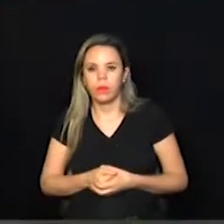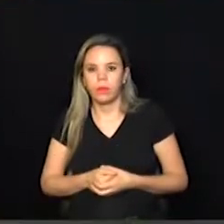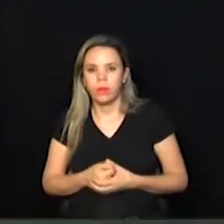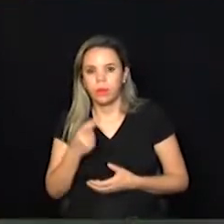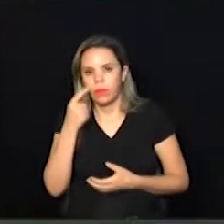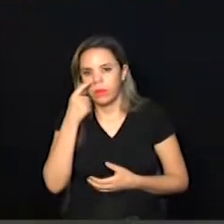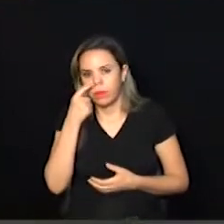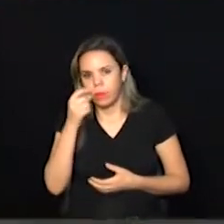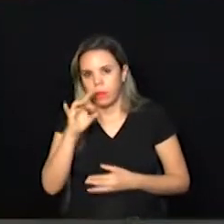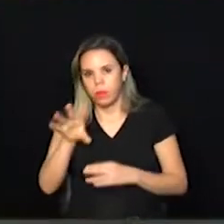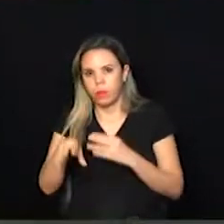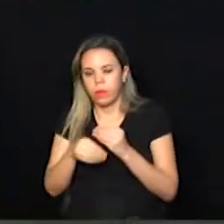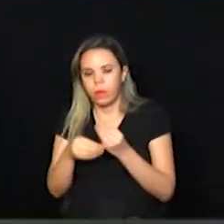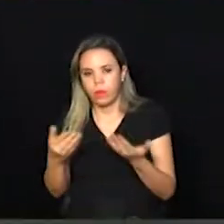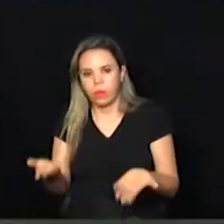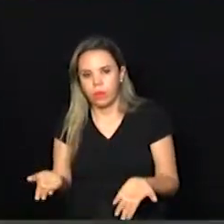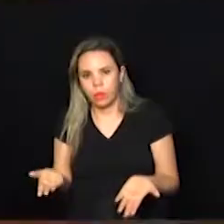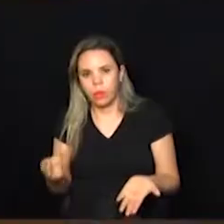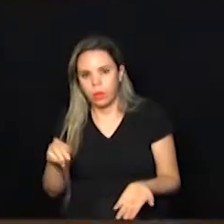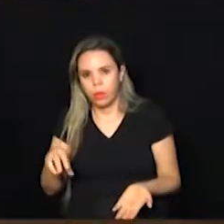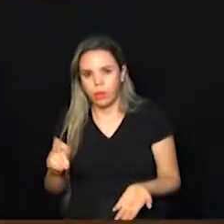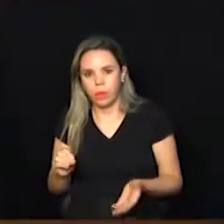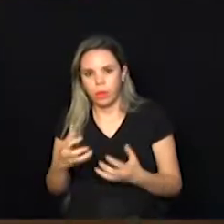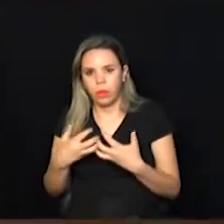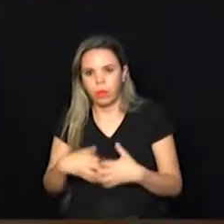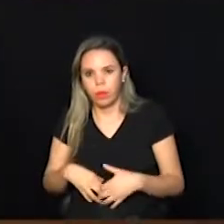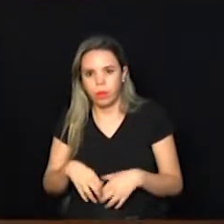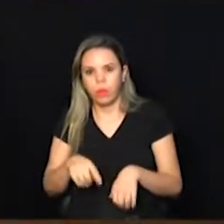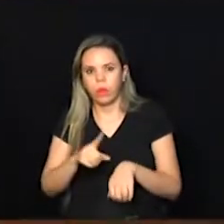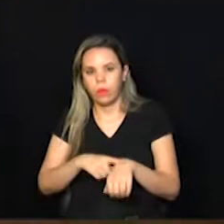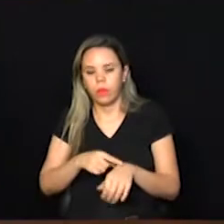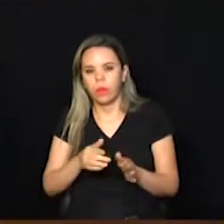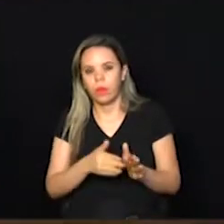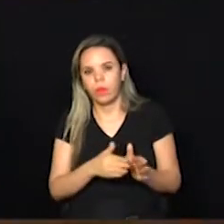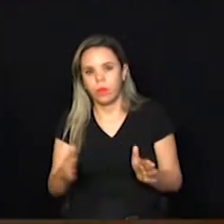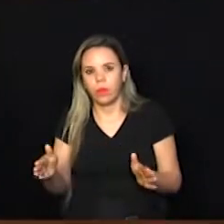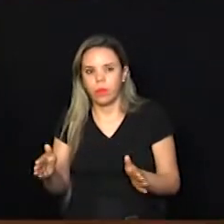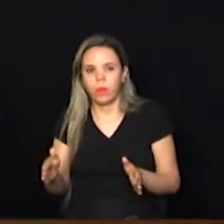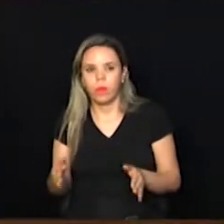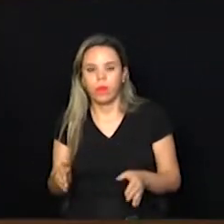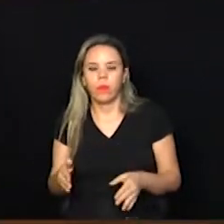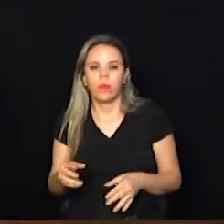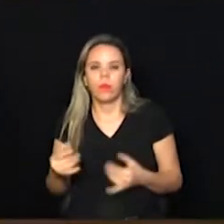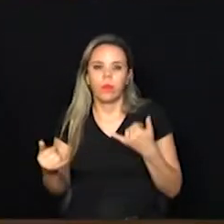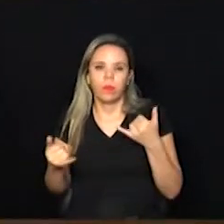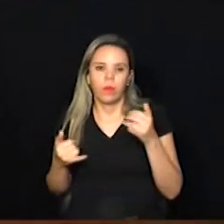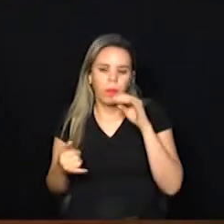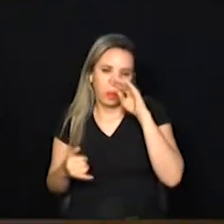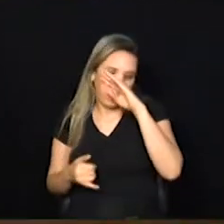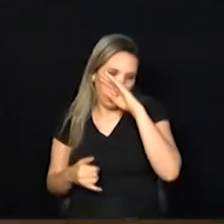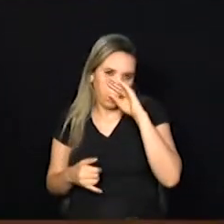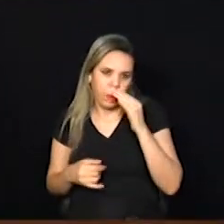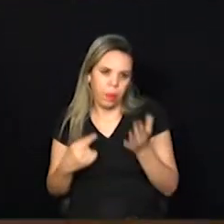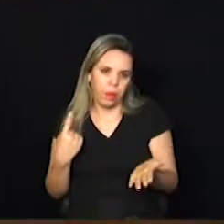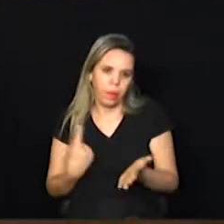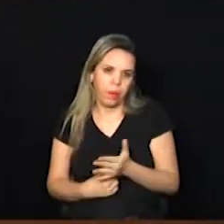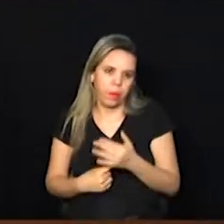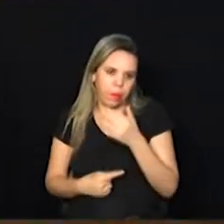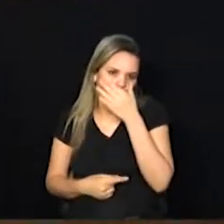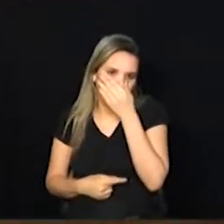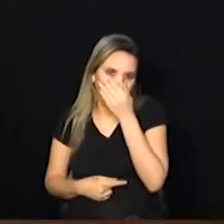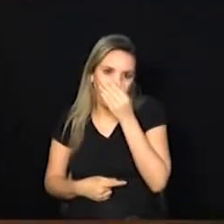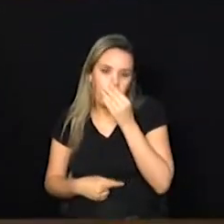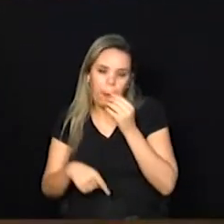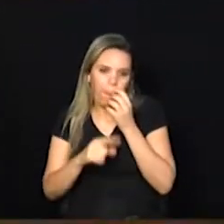Só para complementar também, o SEAMO funciona, horário comercial, né? Basta ligar no SEAMO, né? Fazer o agendamento e,